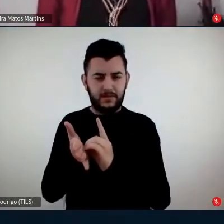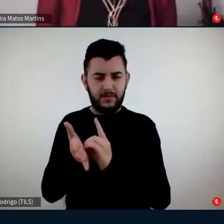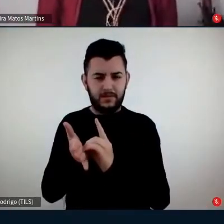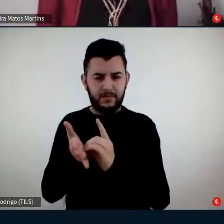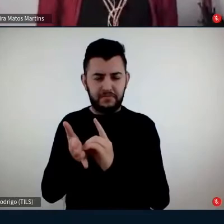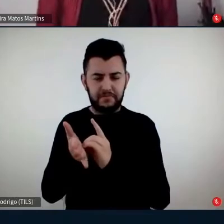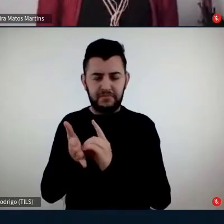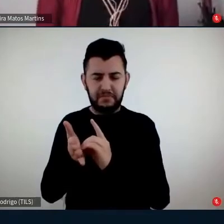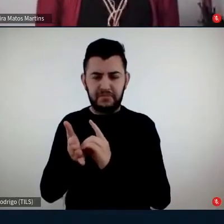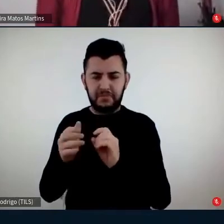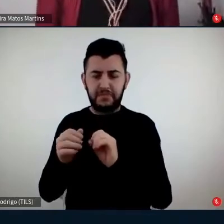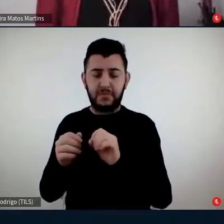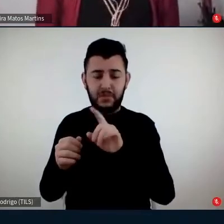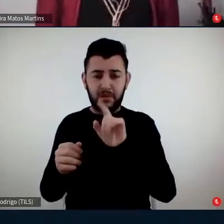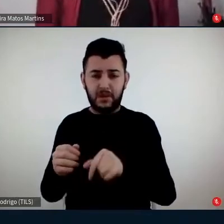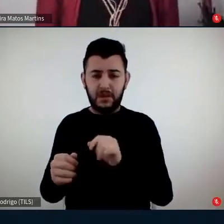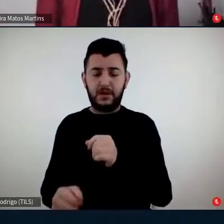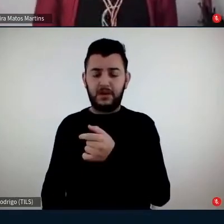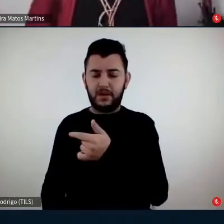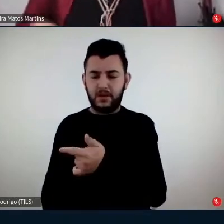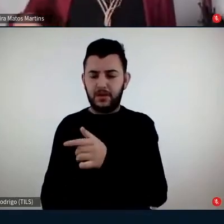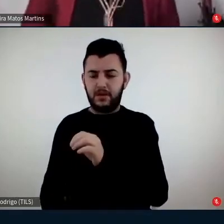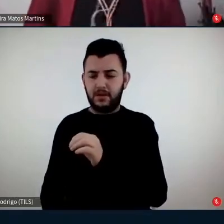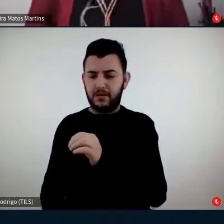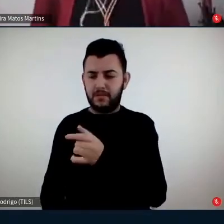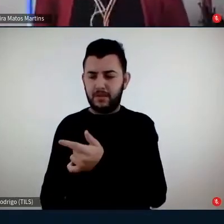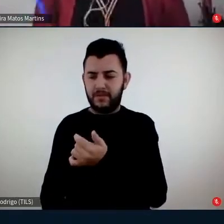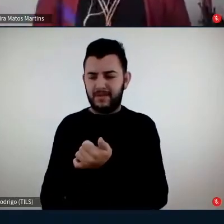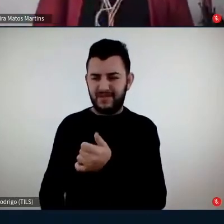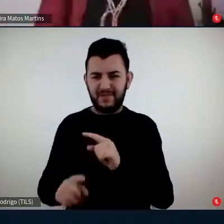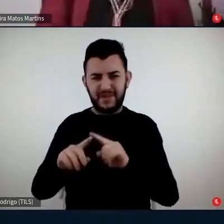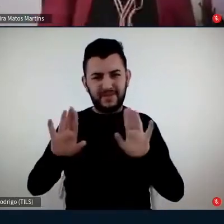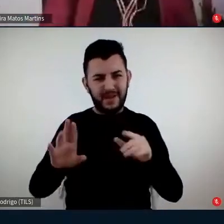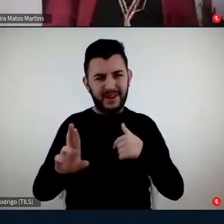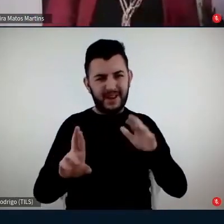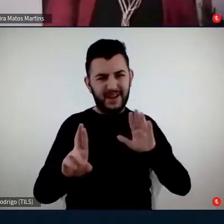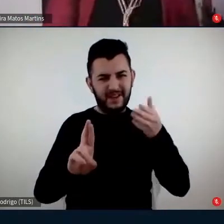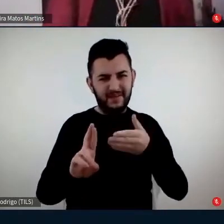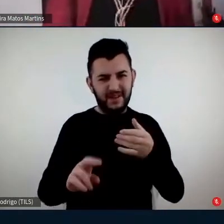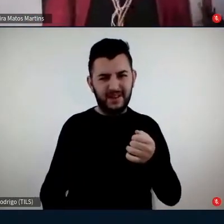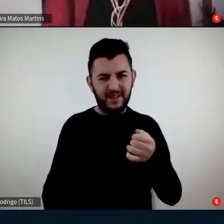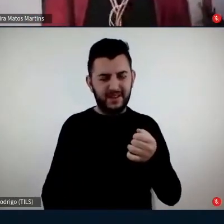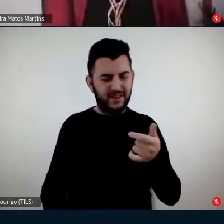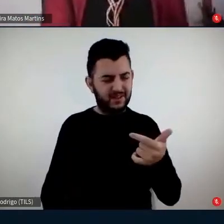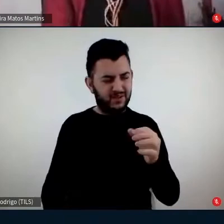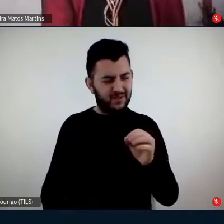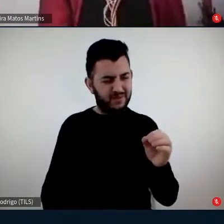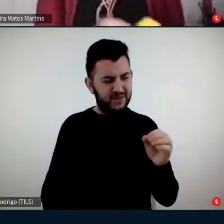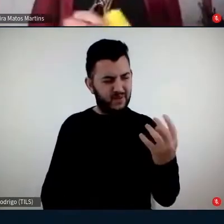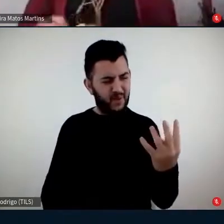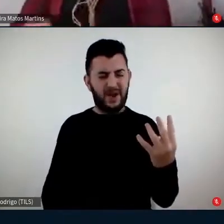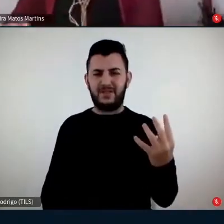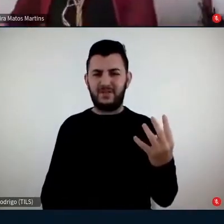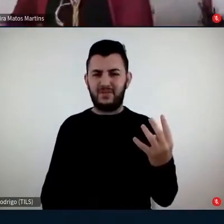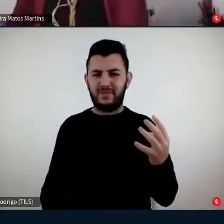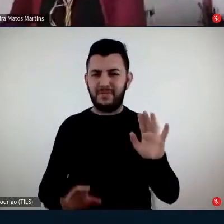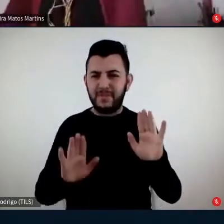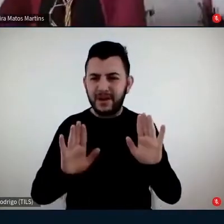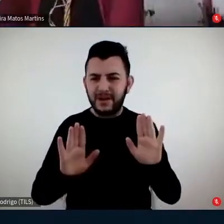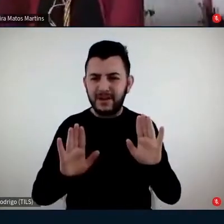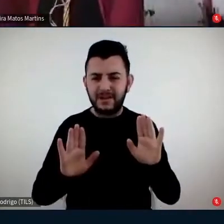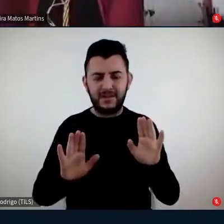ela está usando uma referência de 2004, de mais de 15 anos antes, então não dá